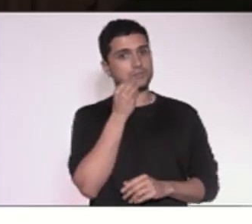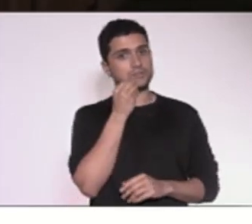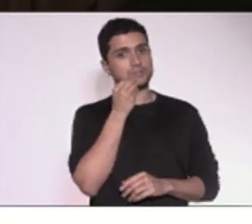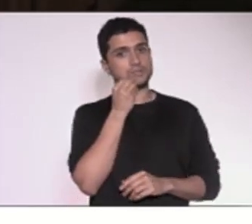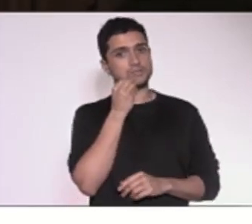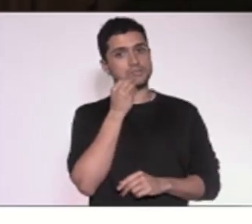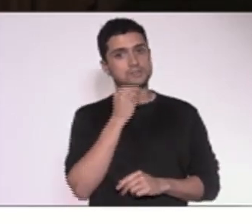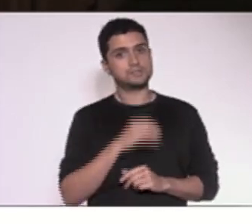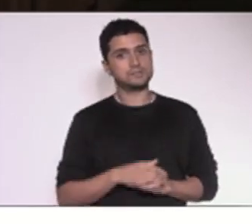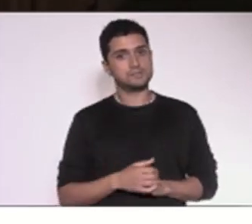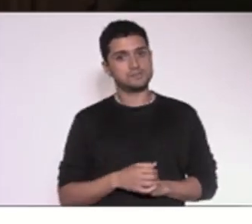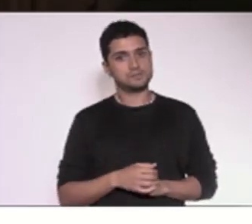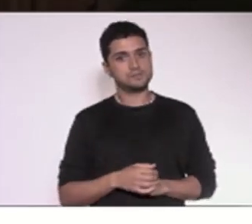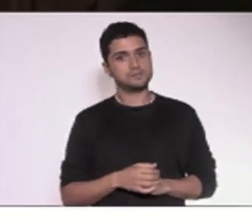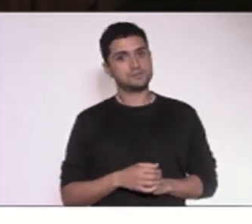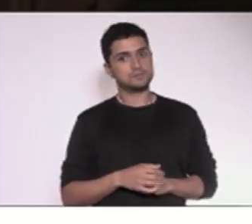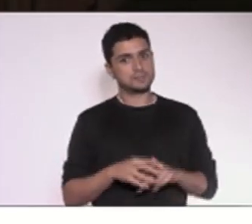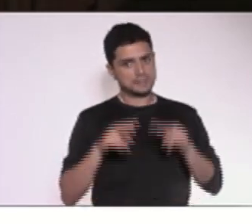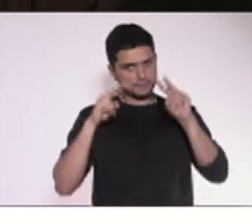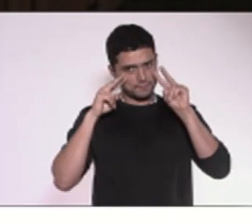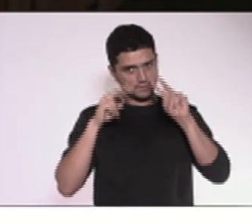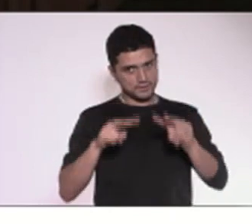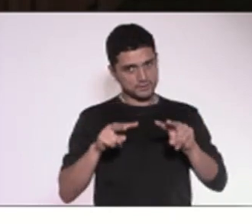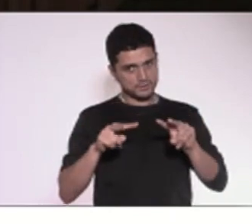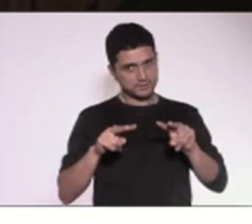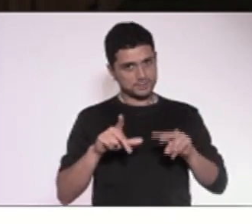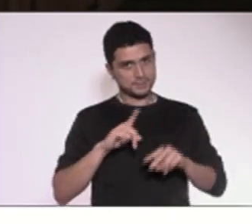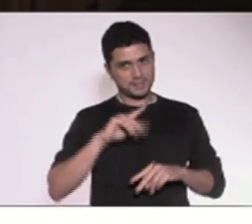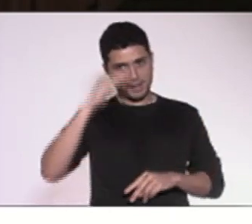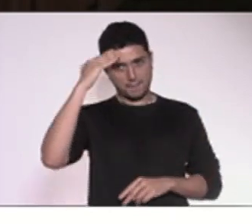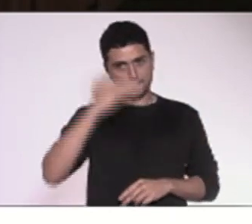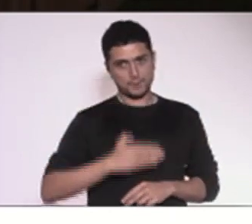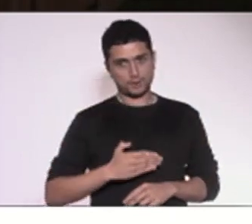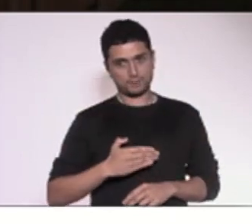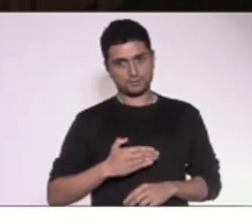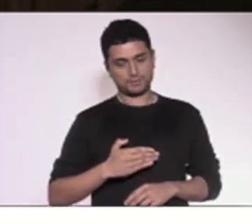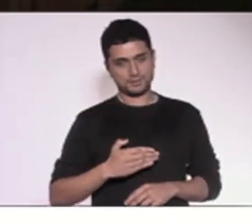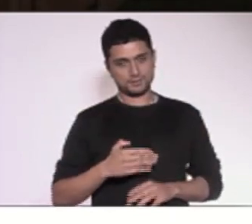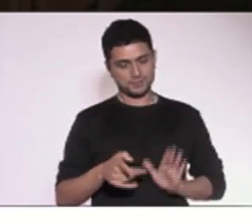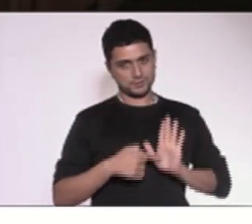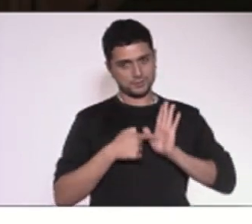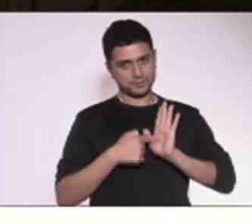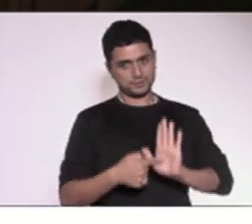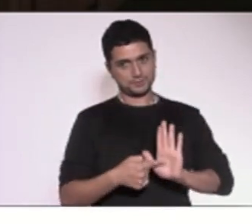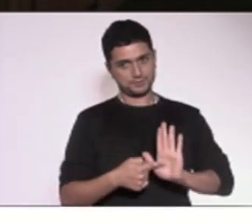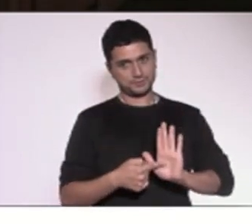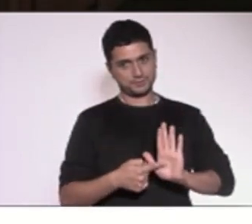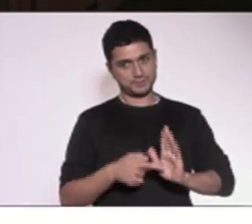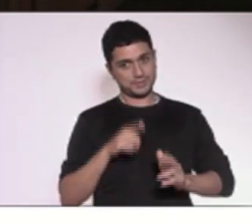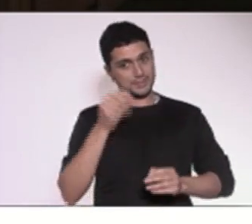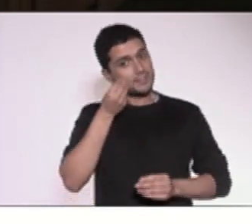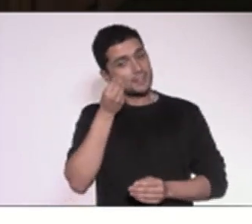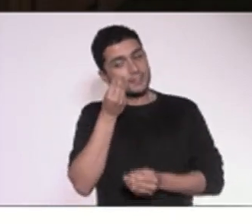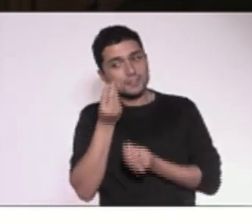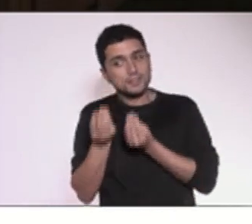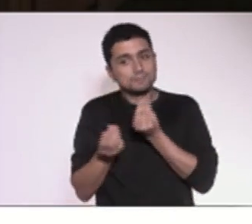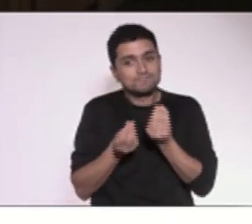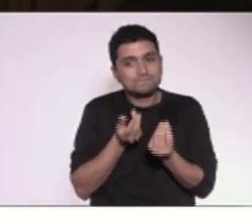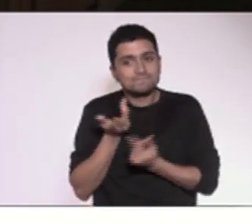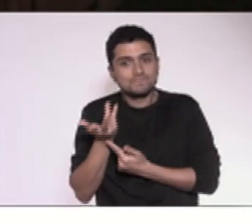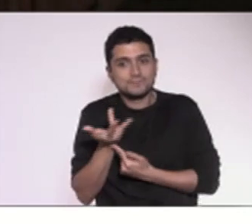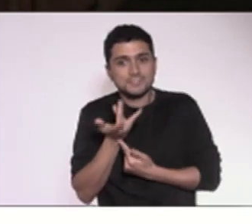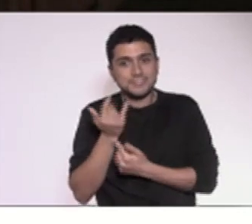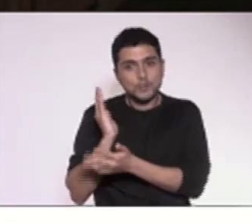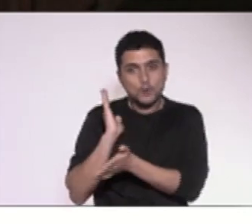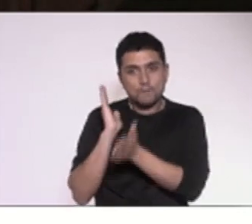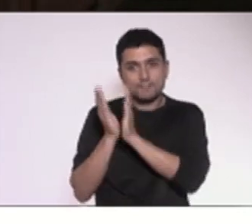visão diferente da prova dos autos e convencer os jurados de que o Ministério Público não detinha